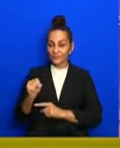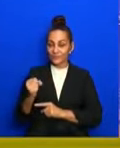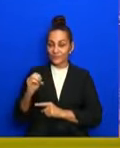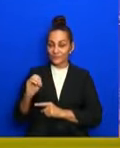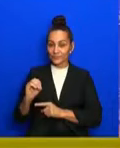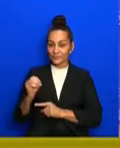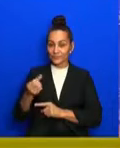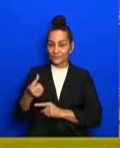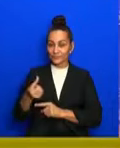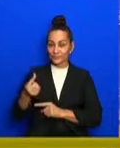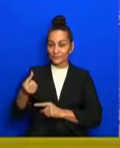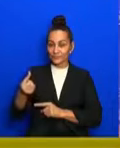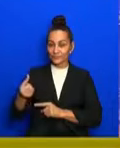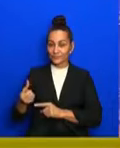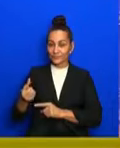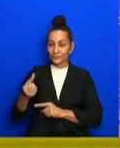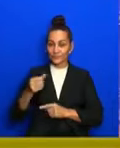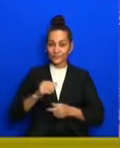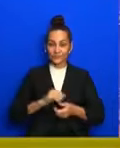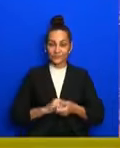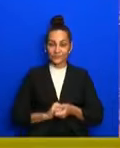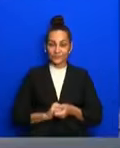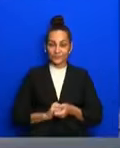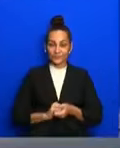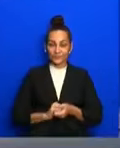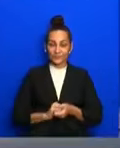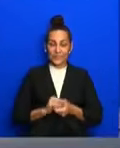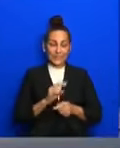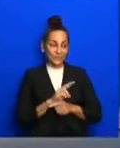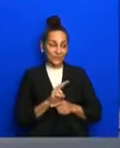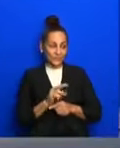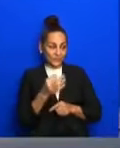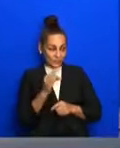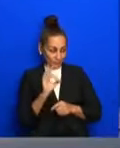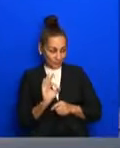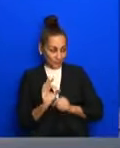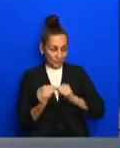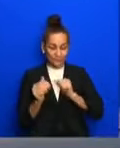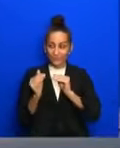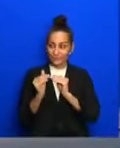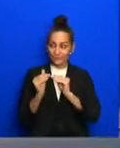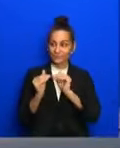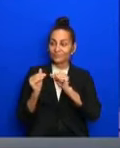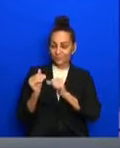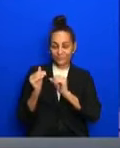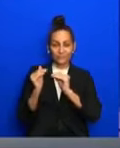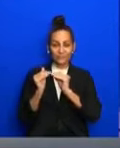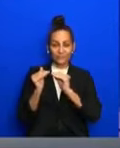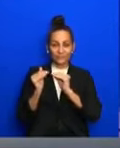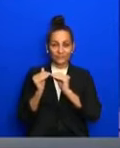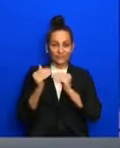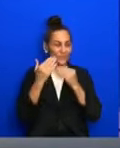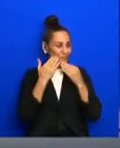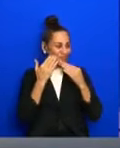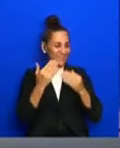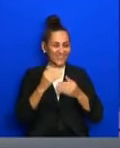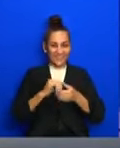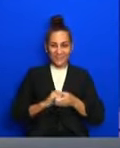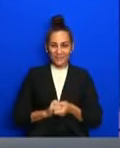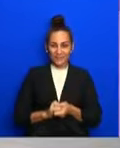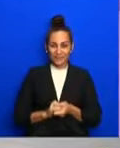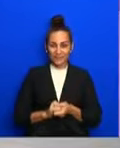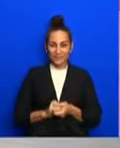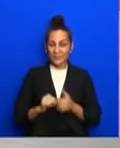71, 80 e 66. Auditoras, confirmam? Sim, confirmo. Sim, confirmo.